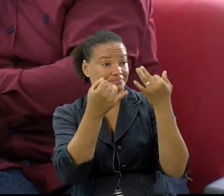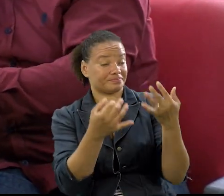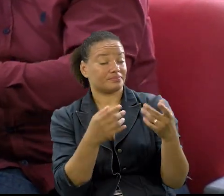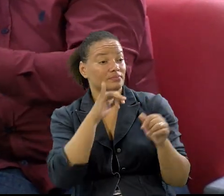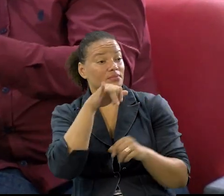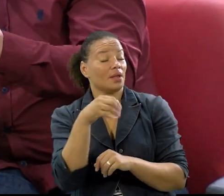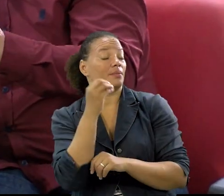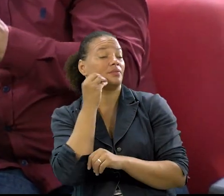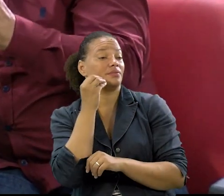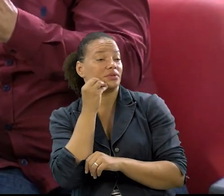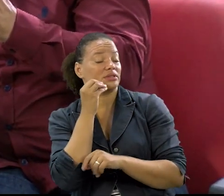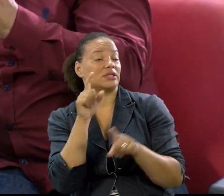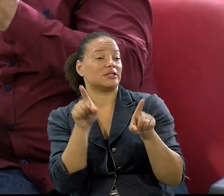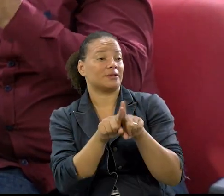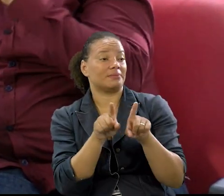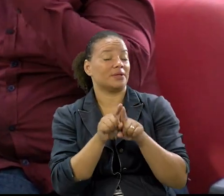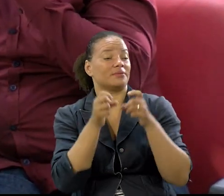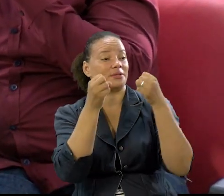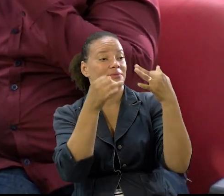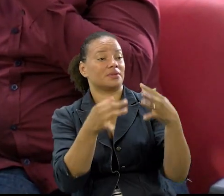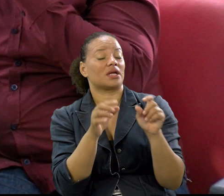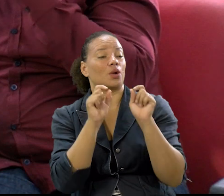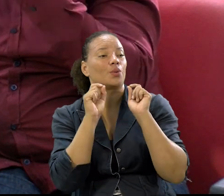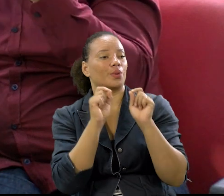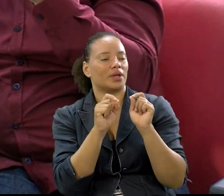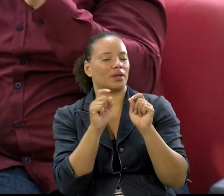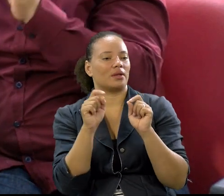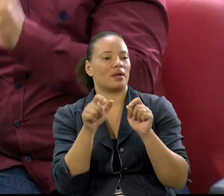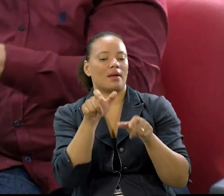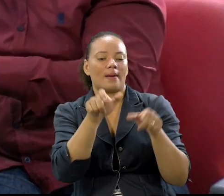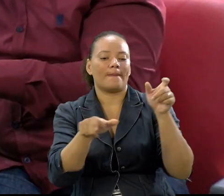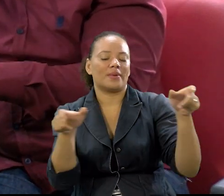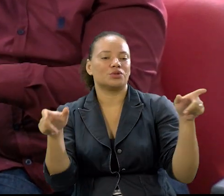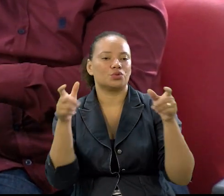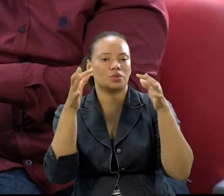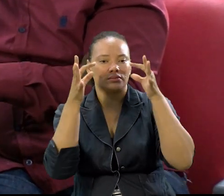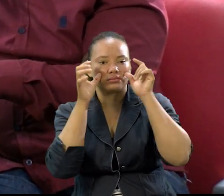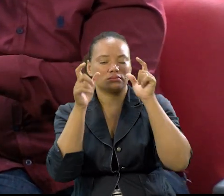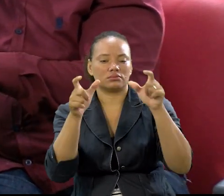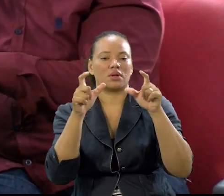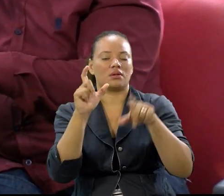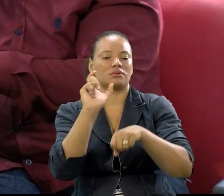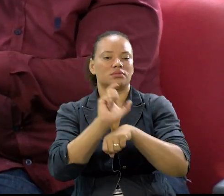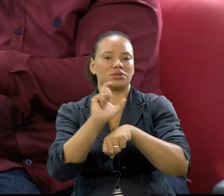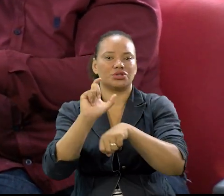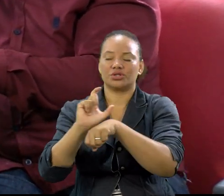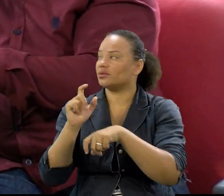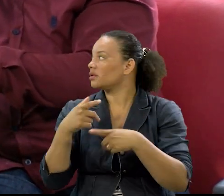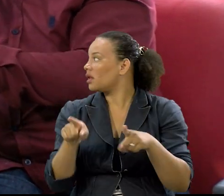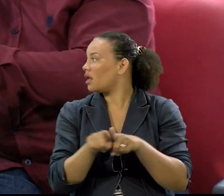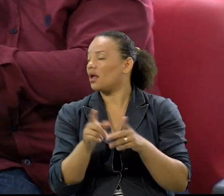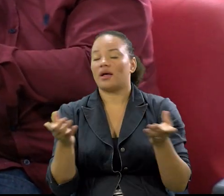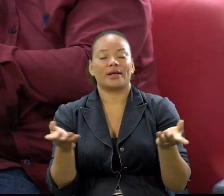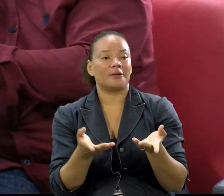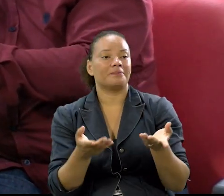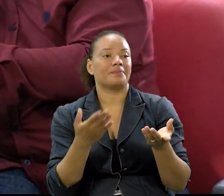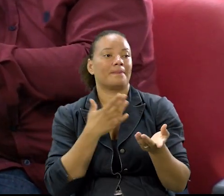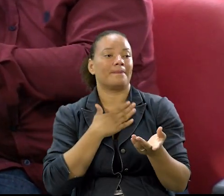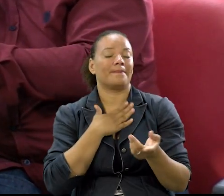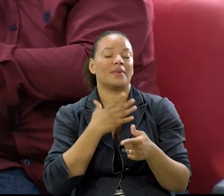pouquinho eu vou aproveitar aqui para para falar o seguinte para quem tá assistindo o programa vamos lá o meu filho teve um